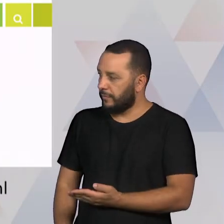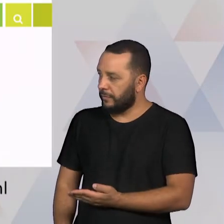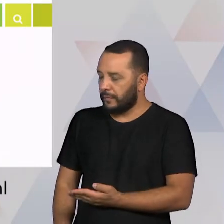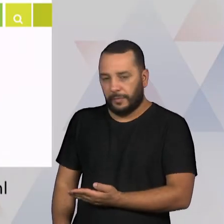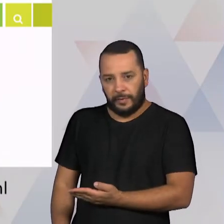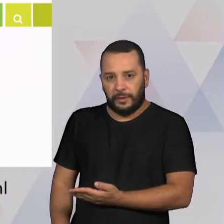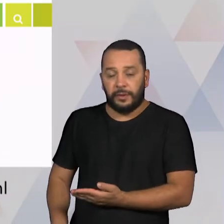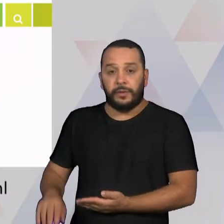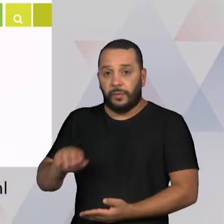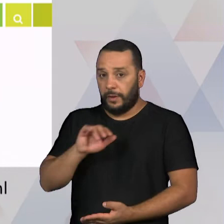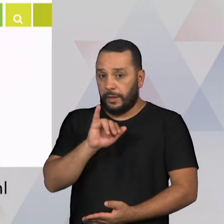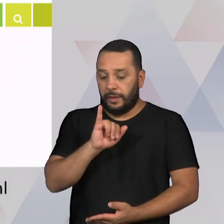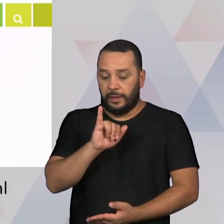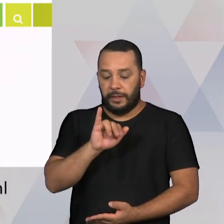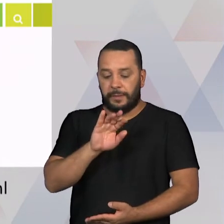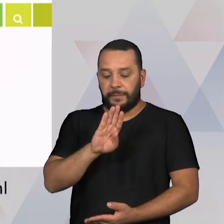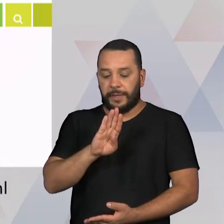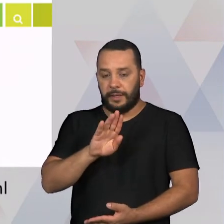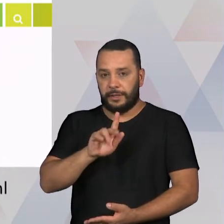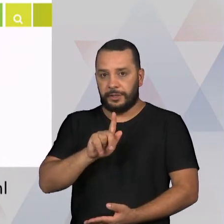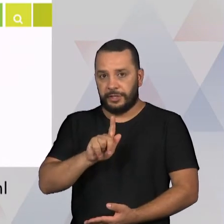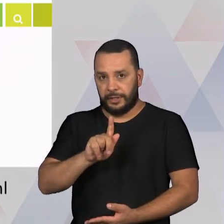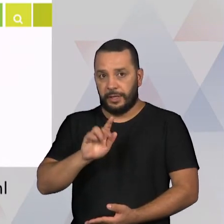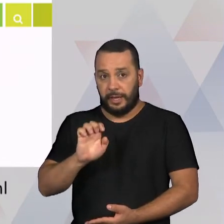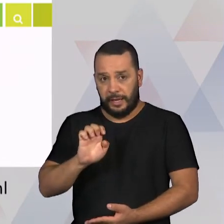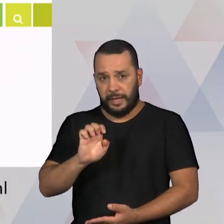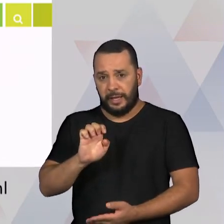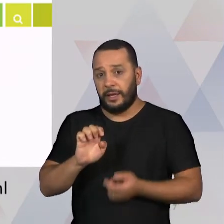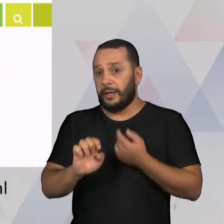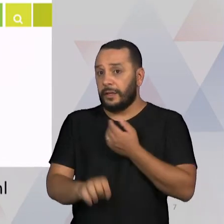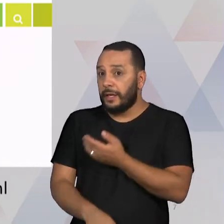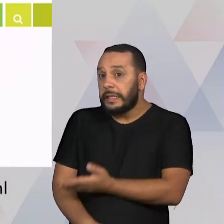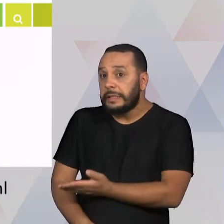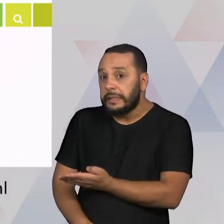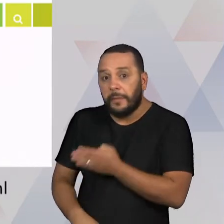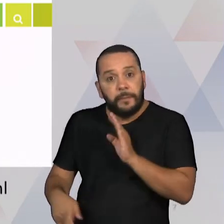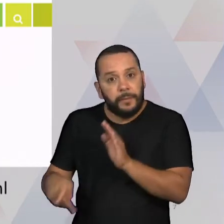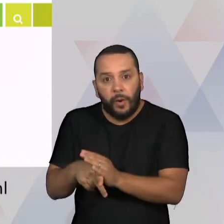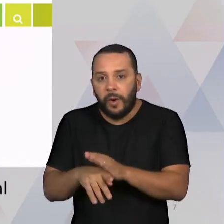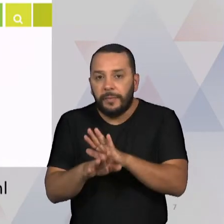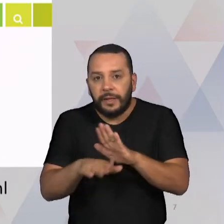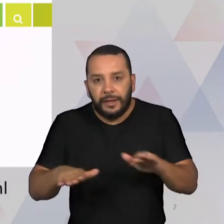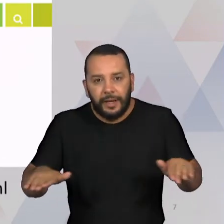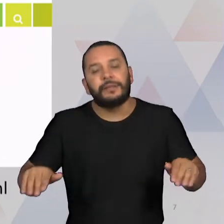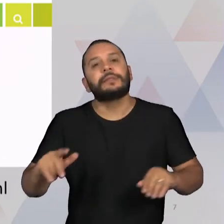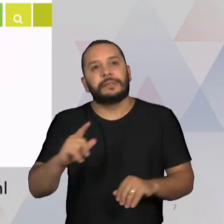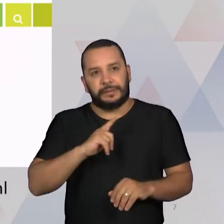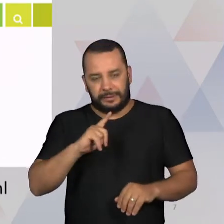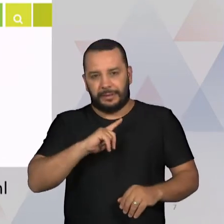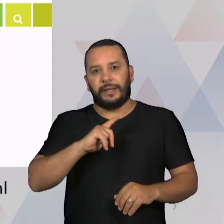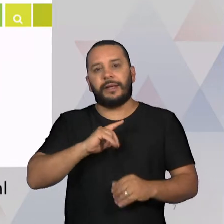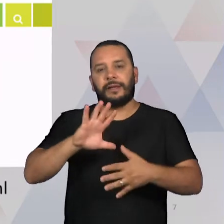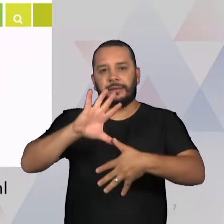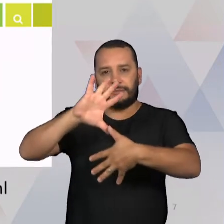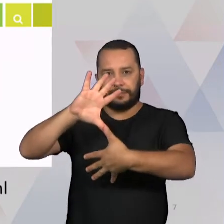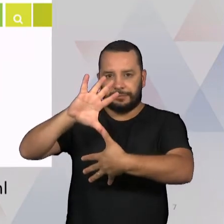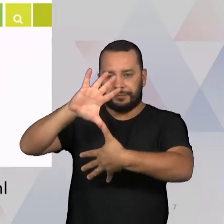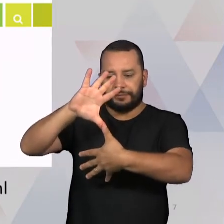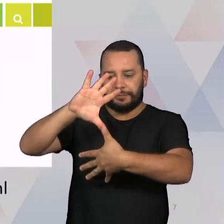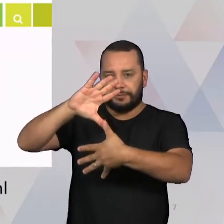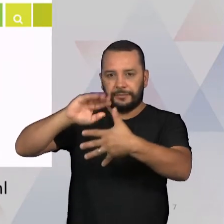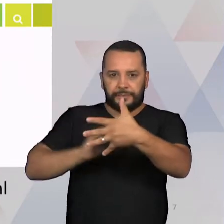que é dedicado para crianças né nesse espaço vocês vão encontrar mapas que podem